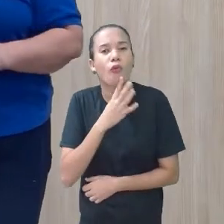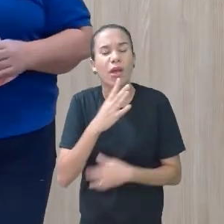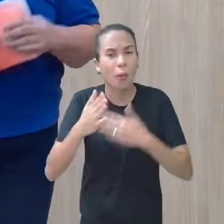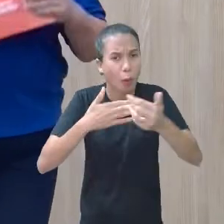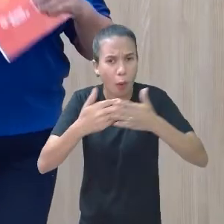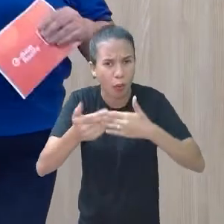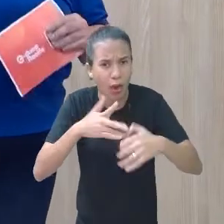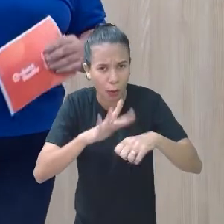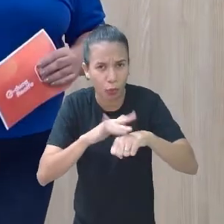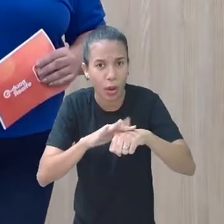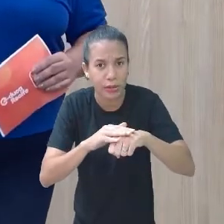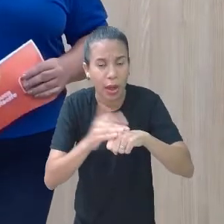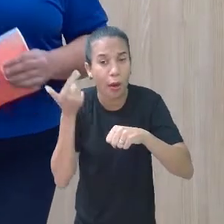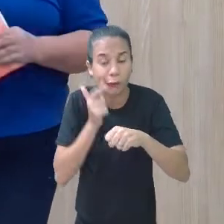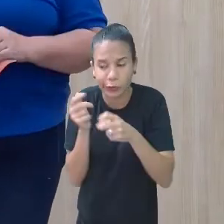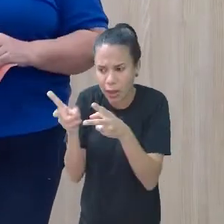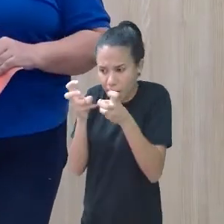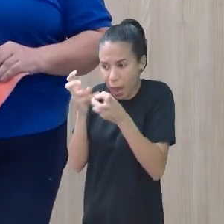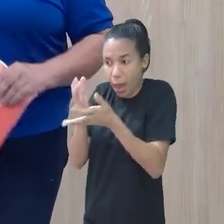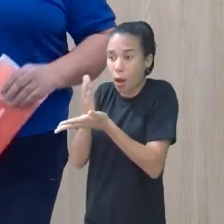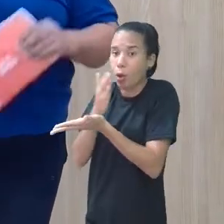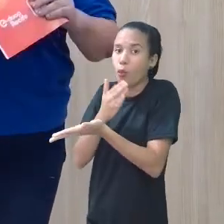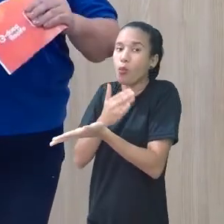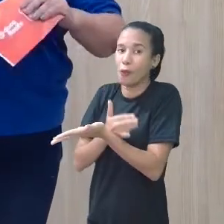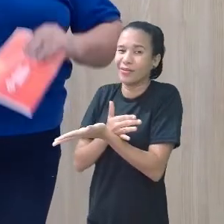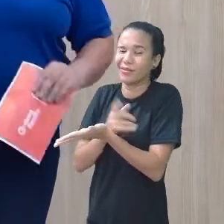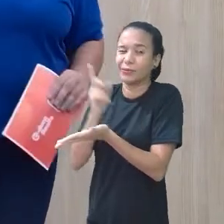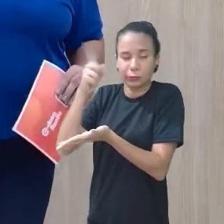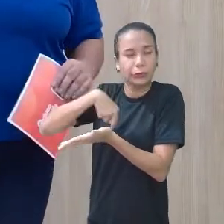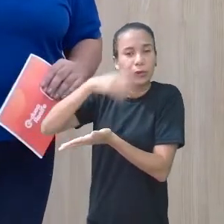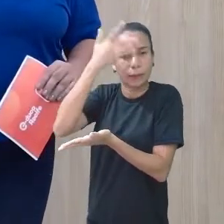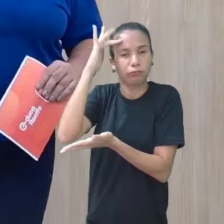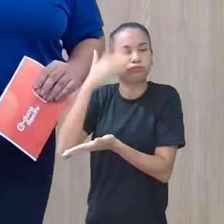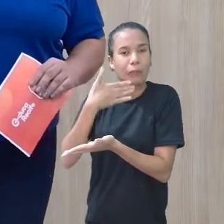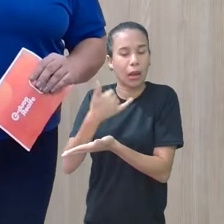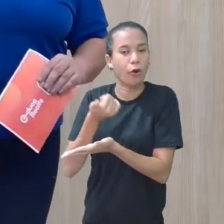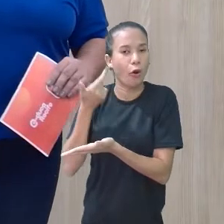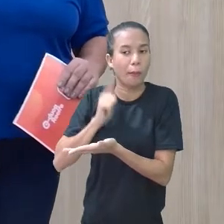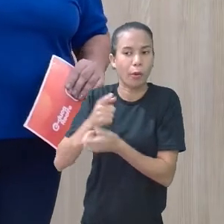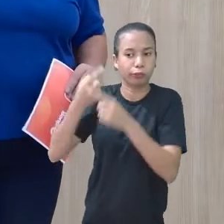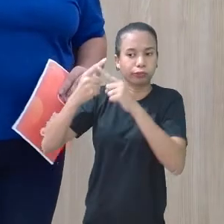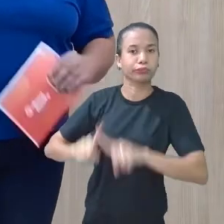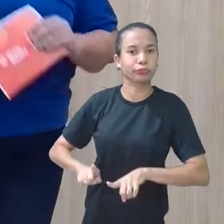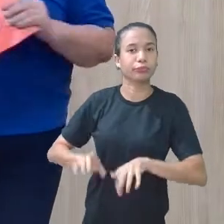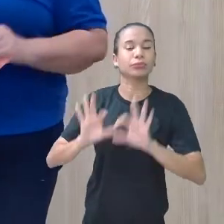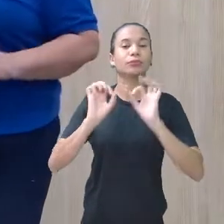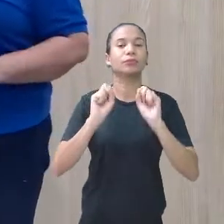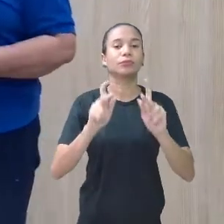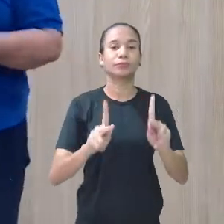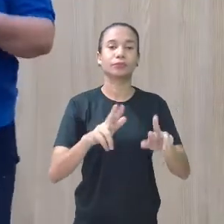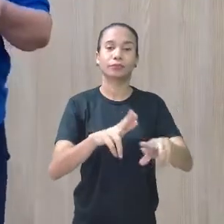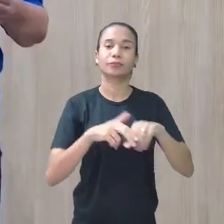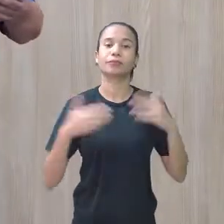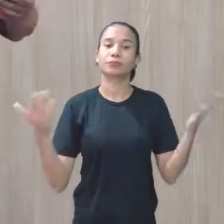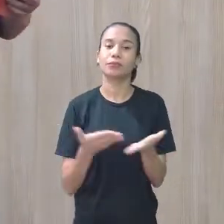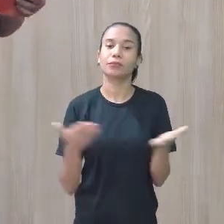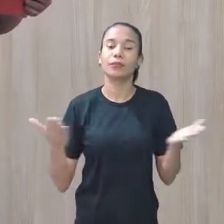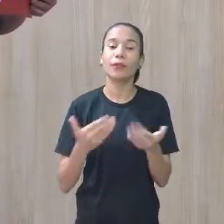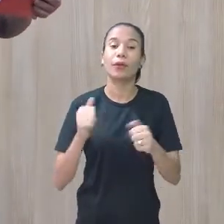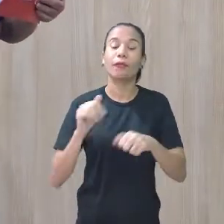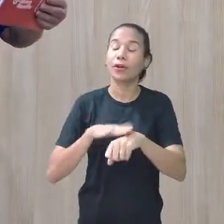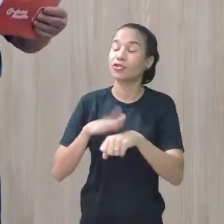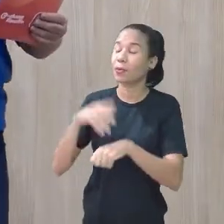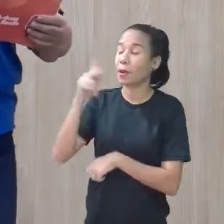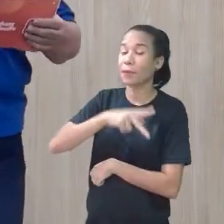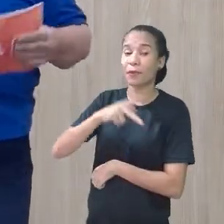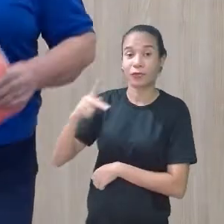qualquer doença sendo diagnosticada no início, nós vamos ter vantagem, ok? Então, agora eu vou